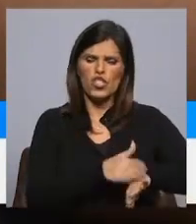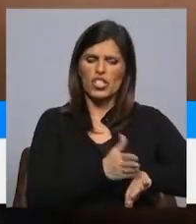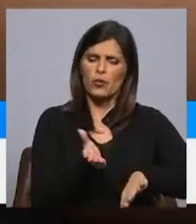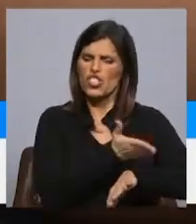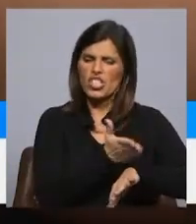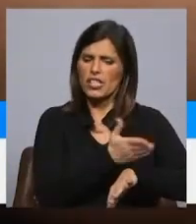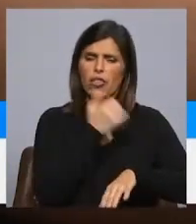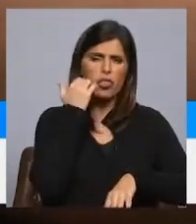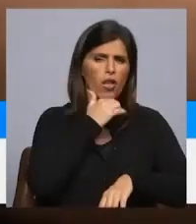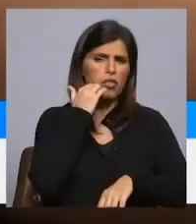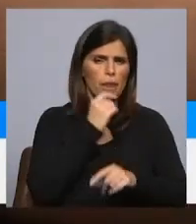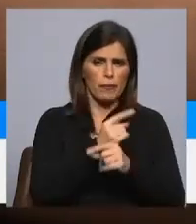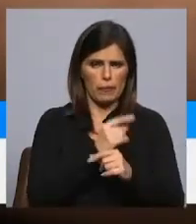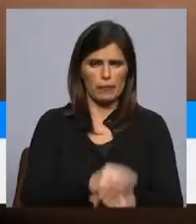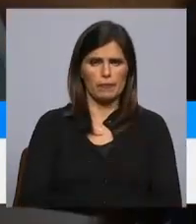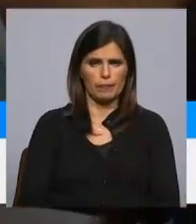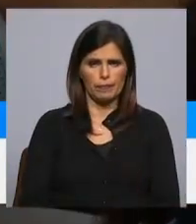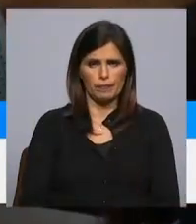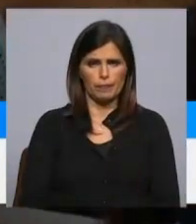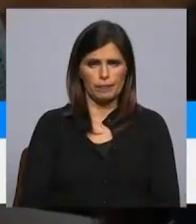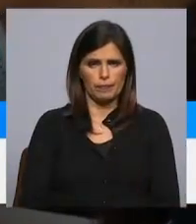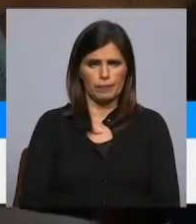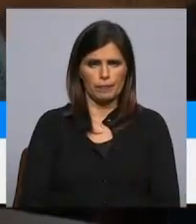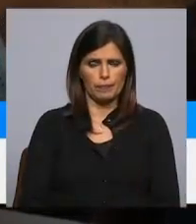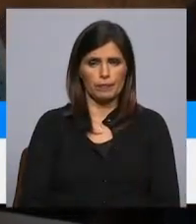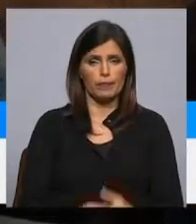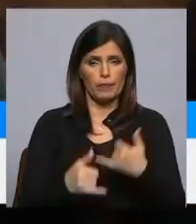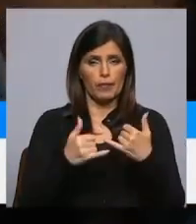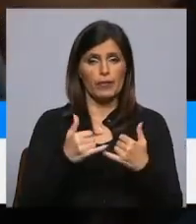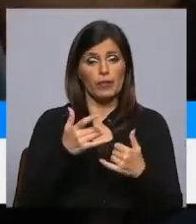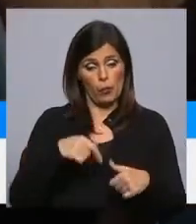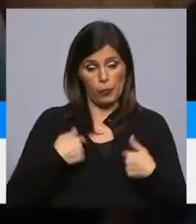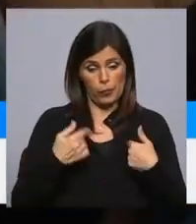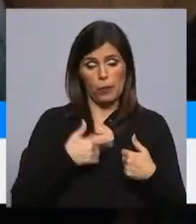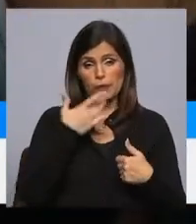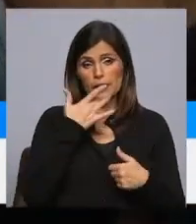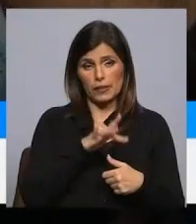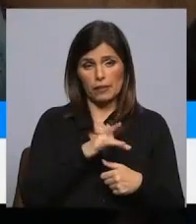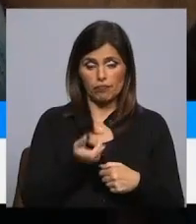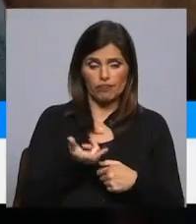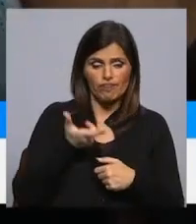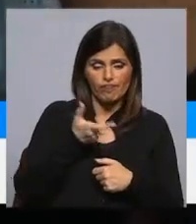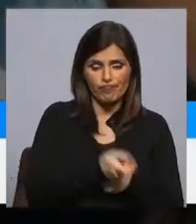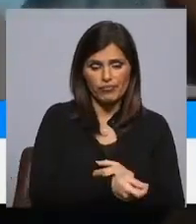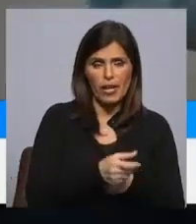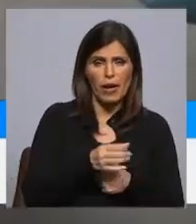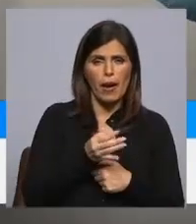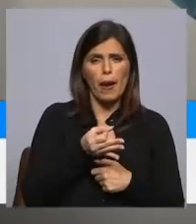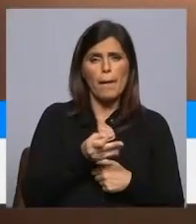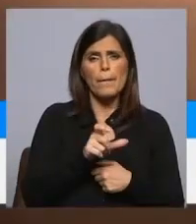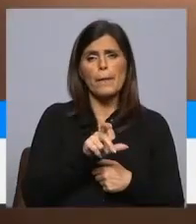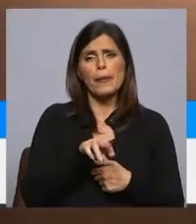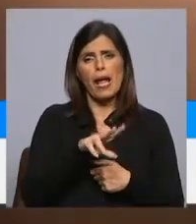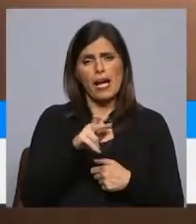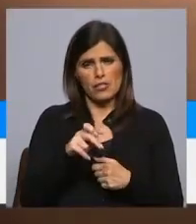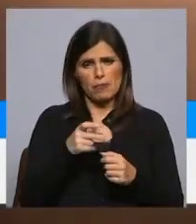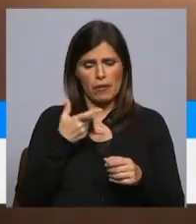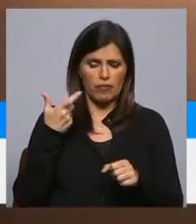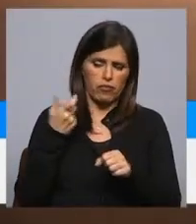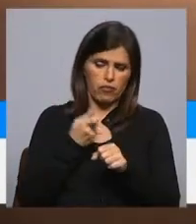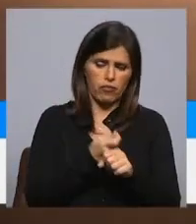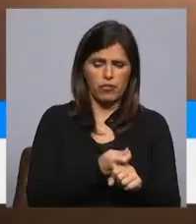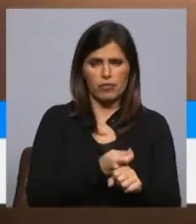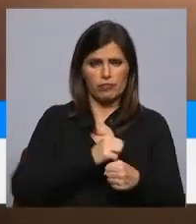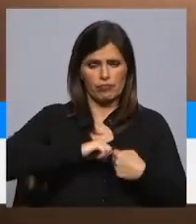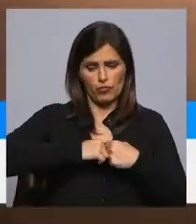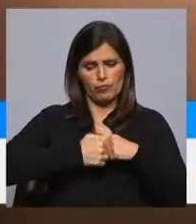doer. Deixe estar assim, Sr. Moisés, não se preocupe. A partir do próprio sangue é aplicado a Moisés plasma rico em plaquetas para regenerar as